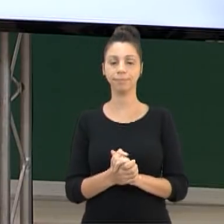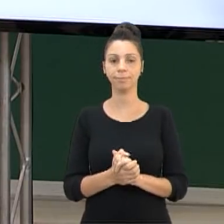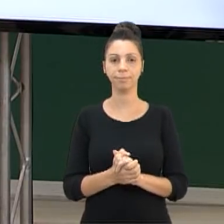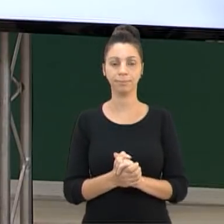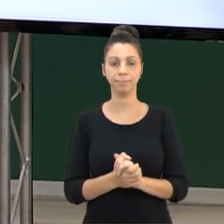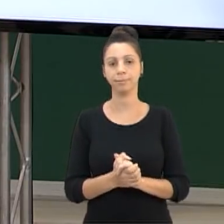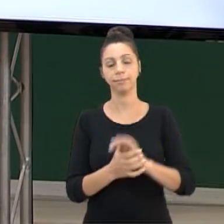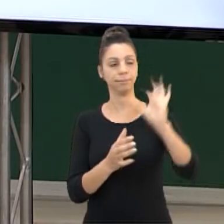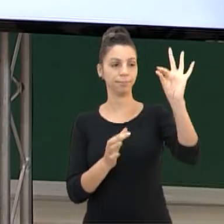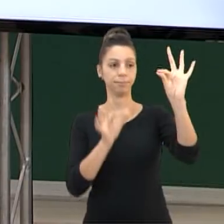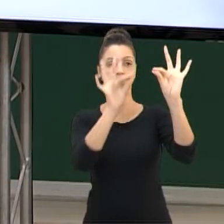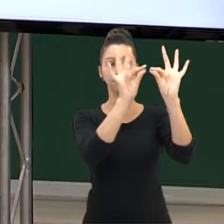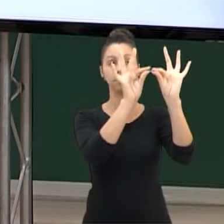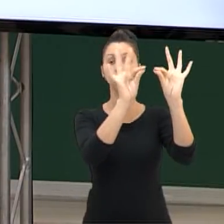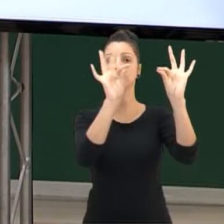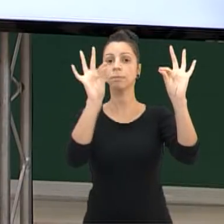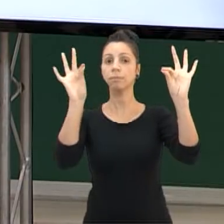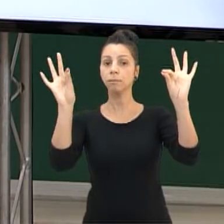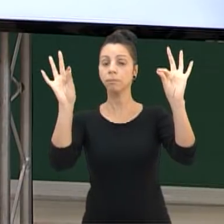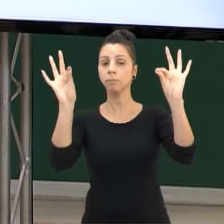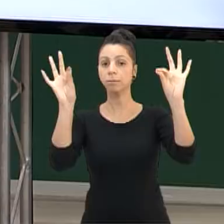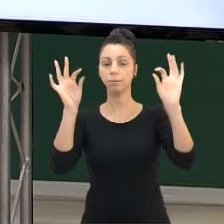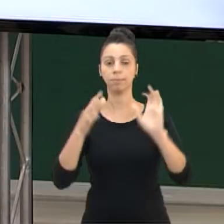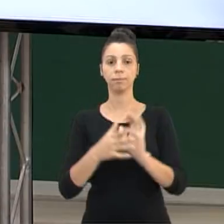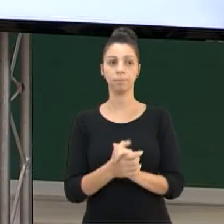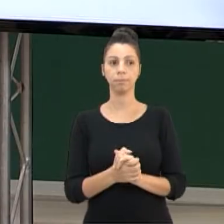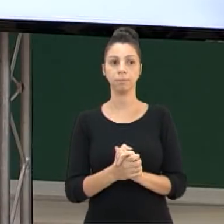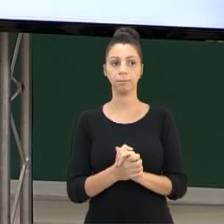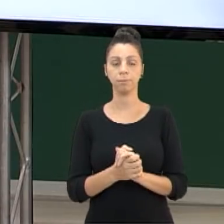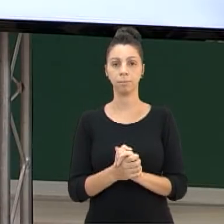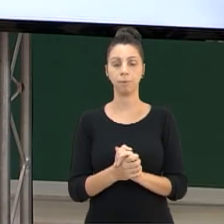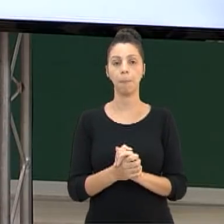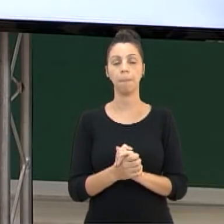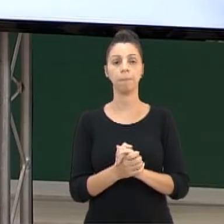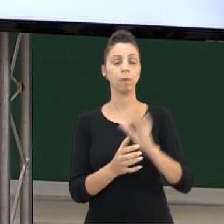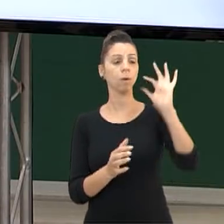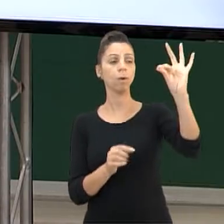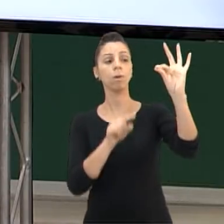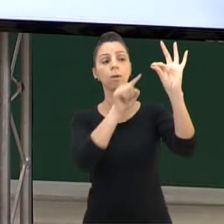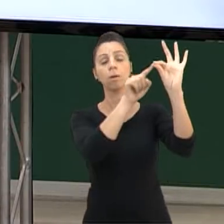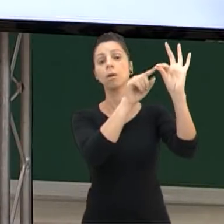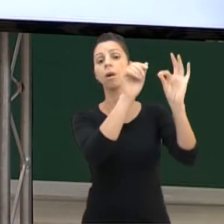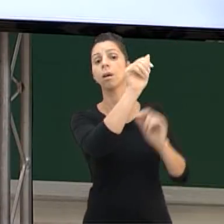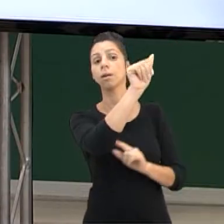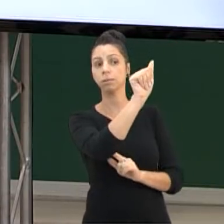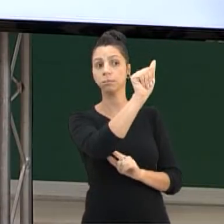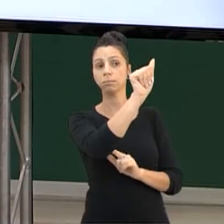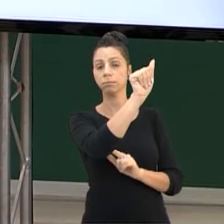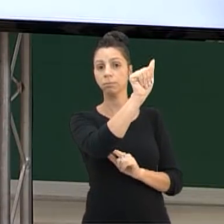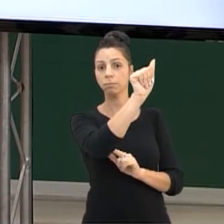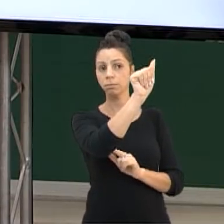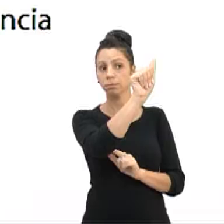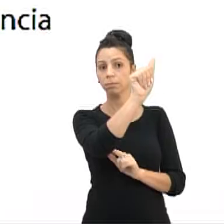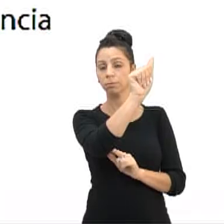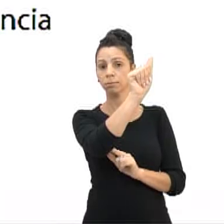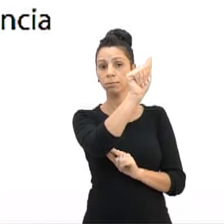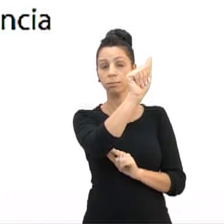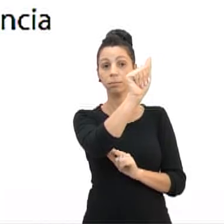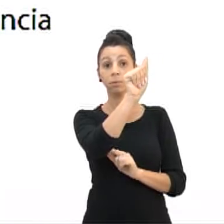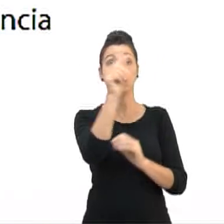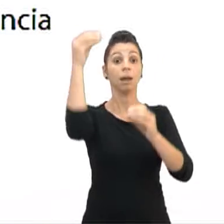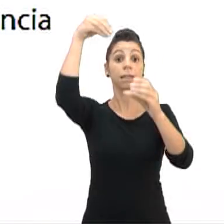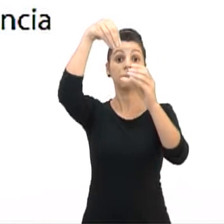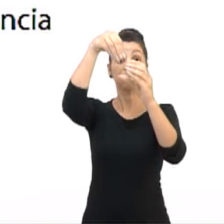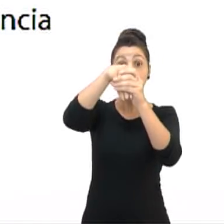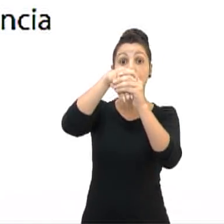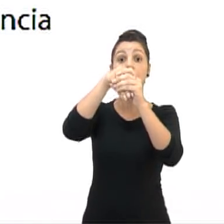De um ponto, apenas um ponto. O ponto A, por exemplo, ele é um ponto que está dentro da